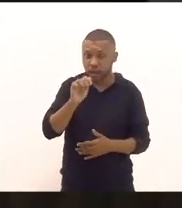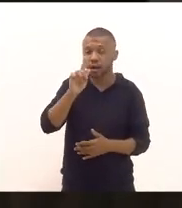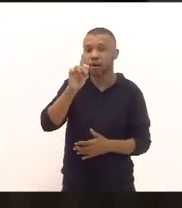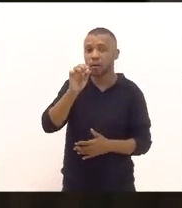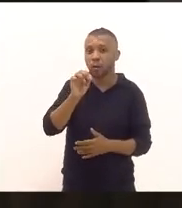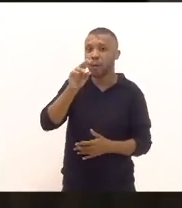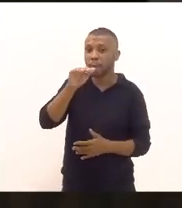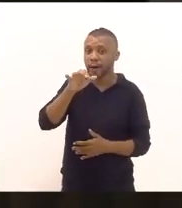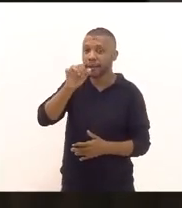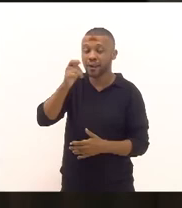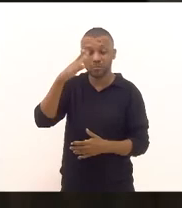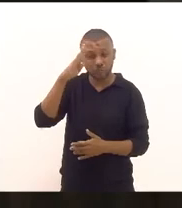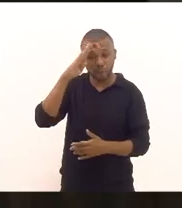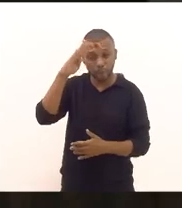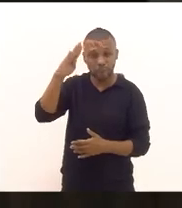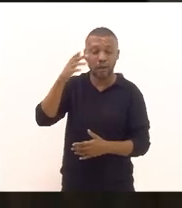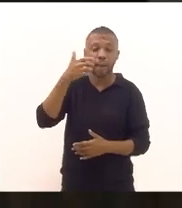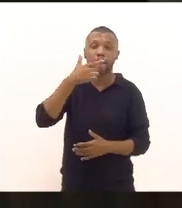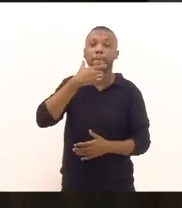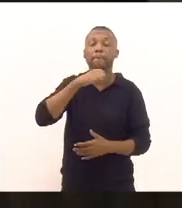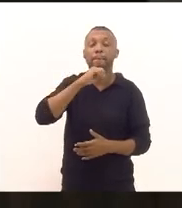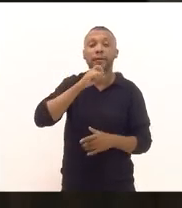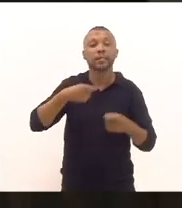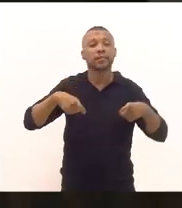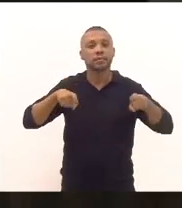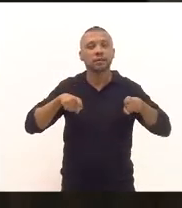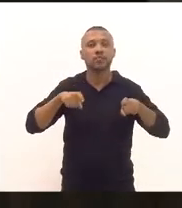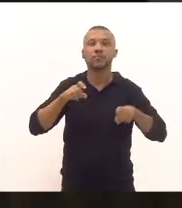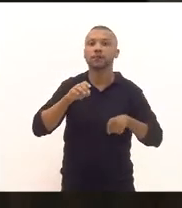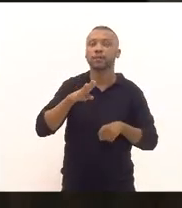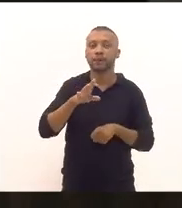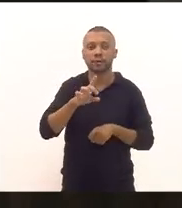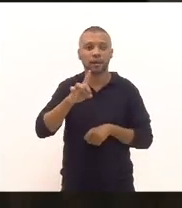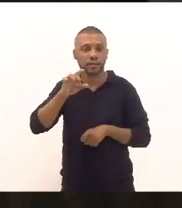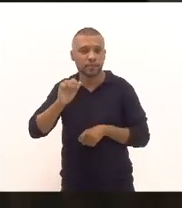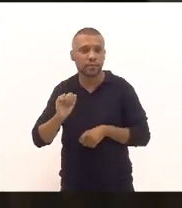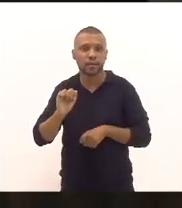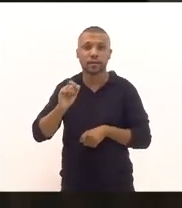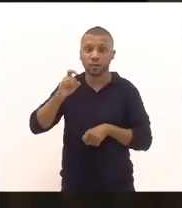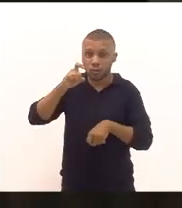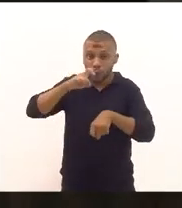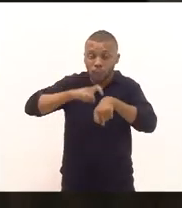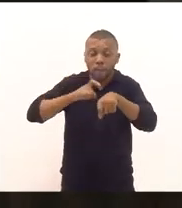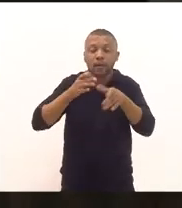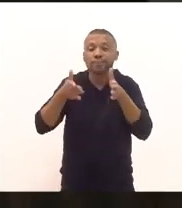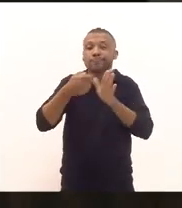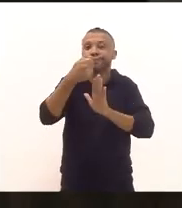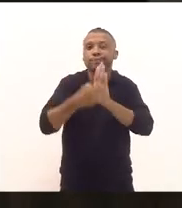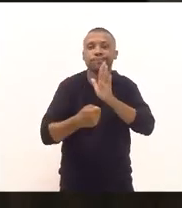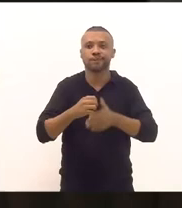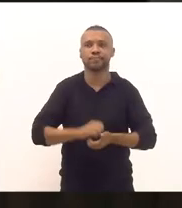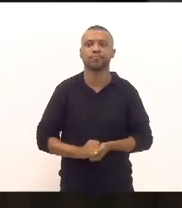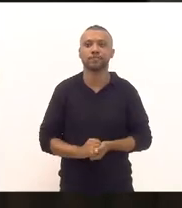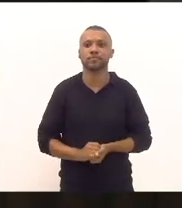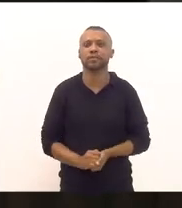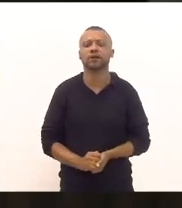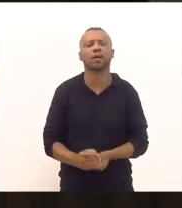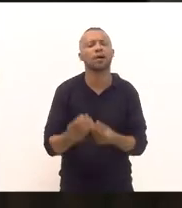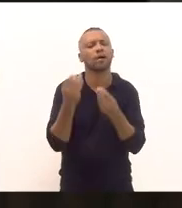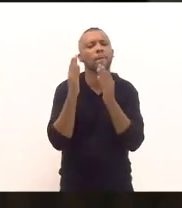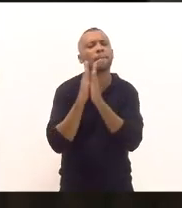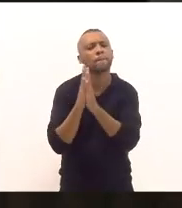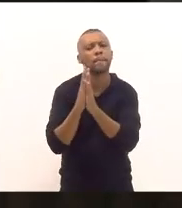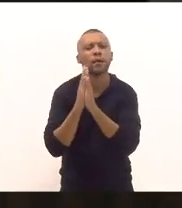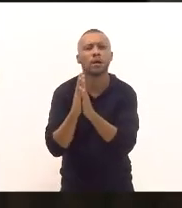importantes pais-de-santo da Baixada Fluminense em que em que determinado momento do samba-enredo dizia pelo amor de